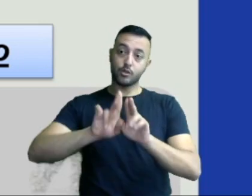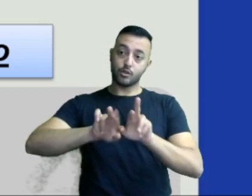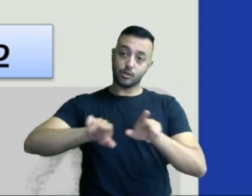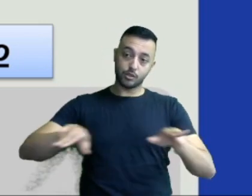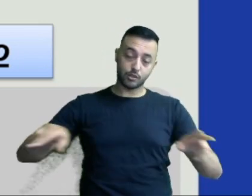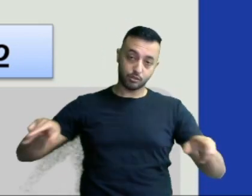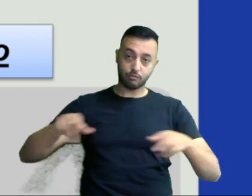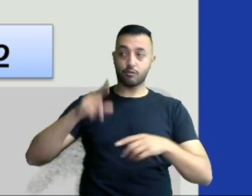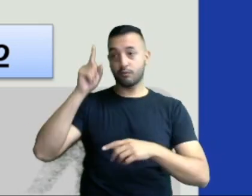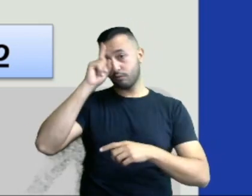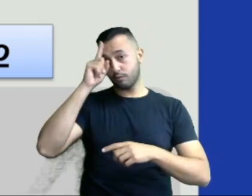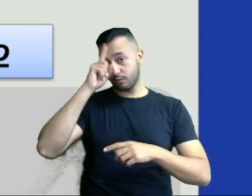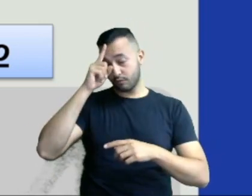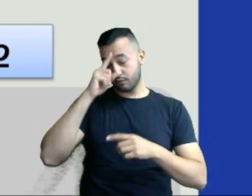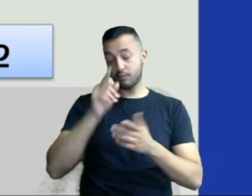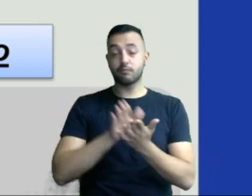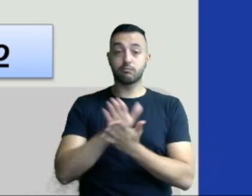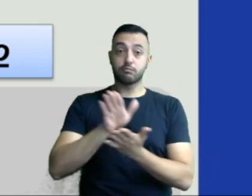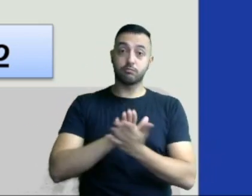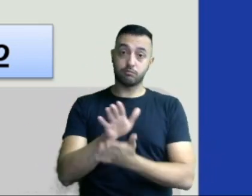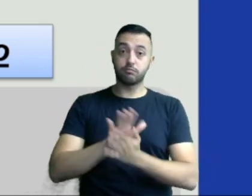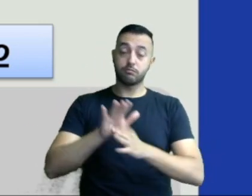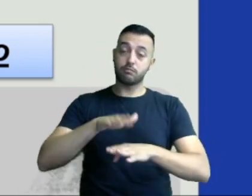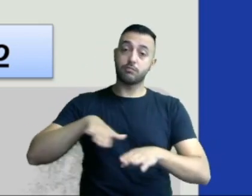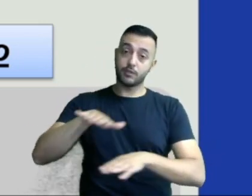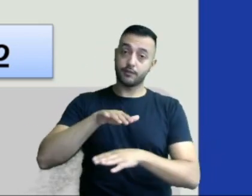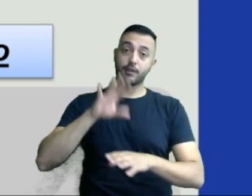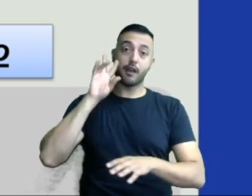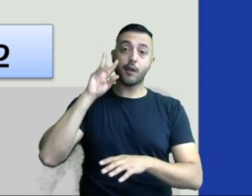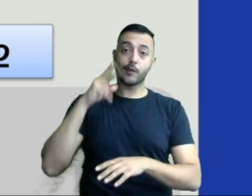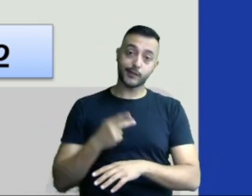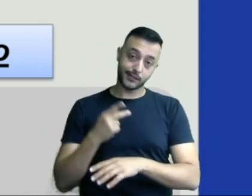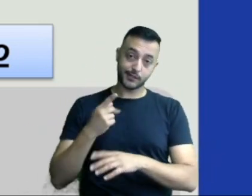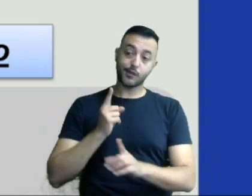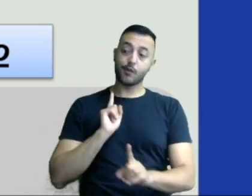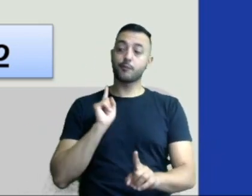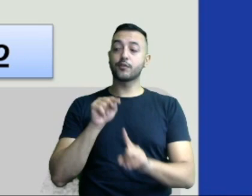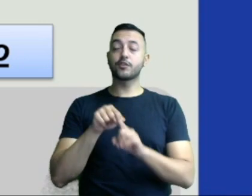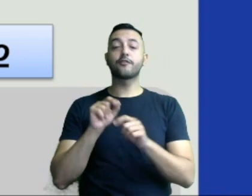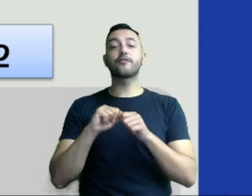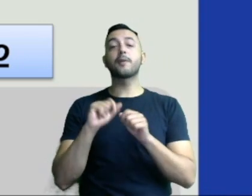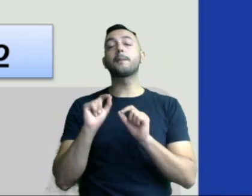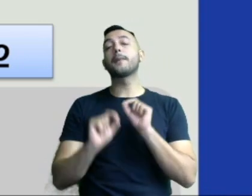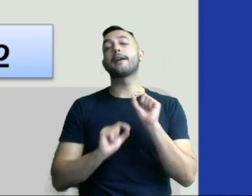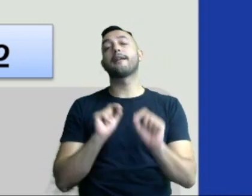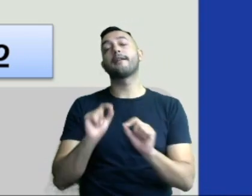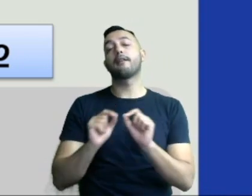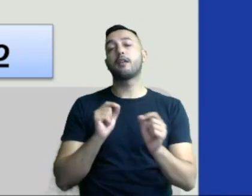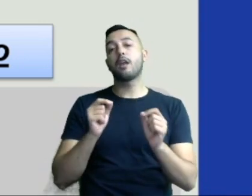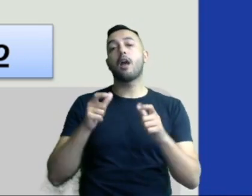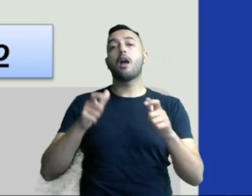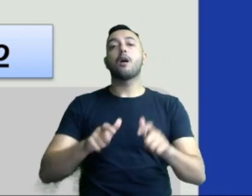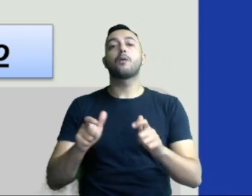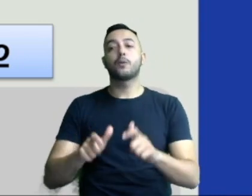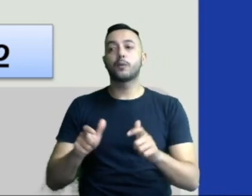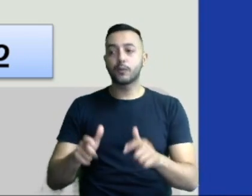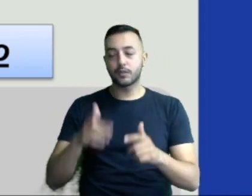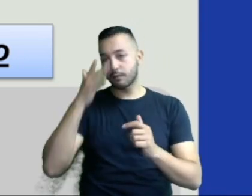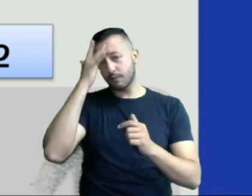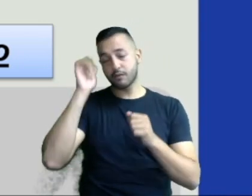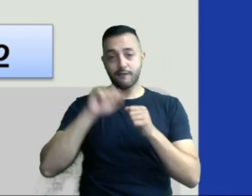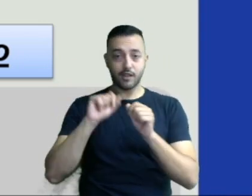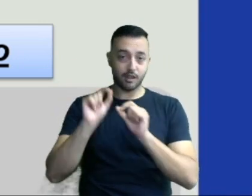nas mídias impressas de massa e digital, reconhecendo para que foram produzidos, onde circulam, quem